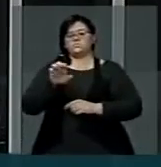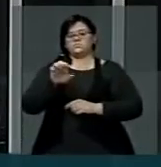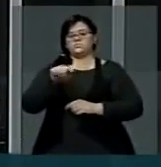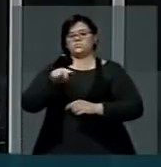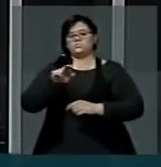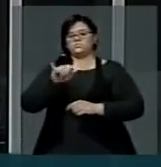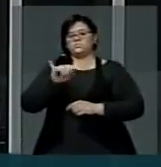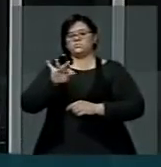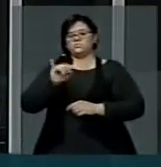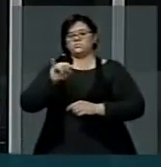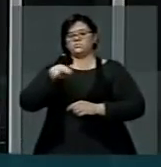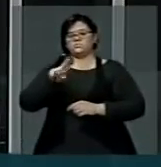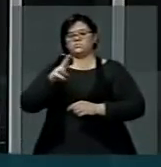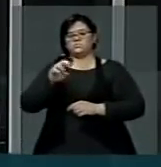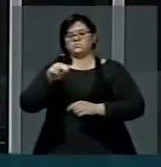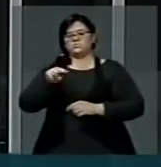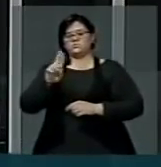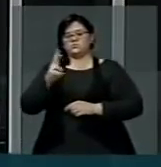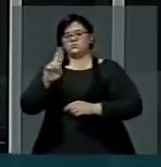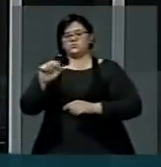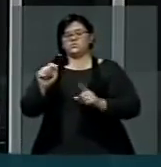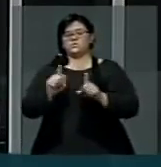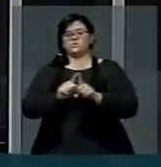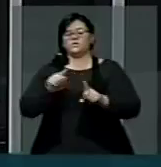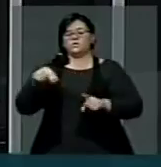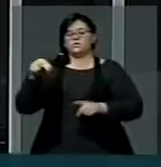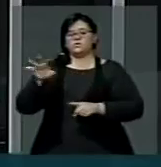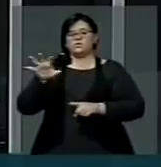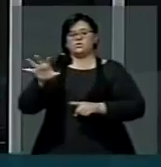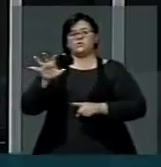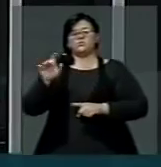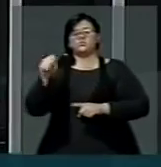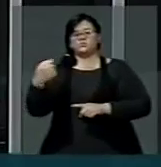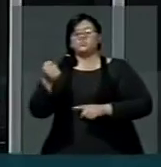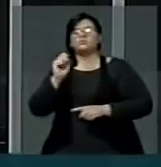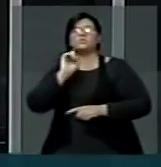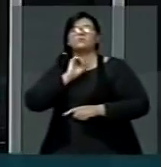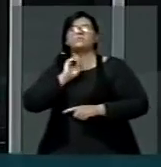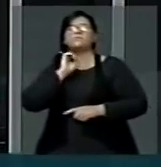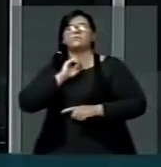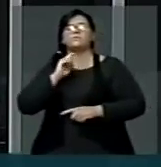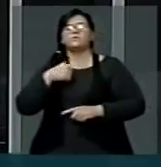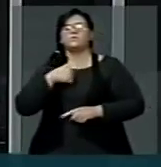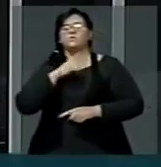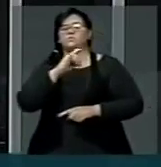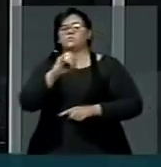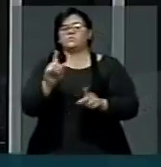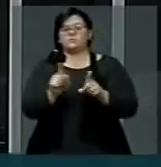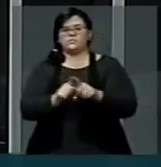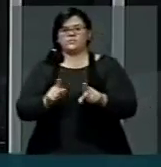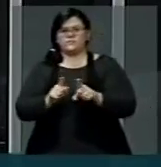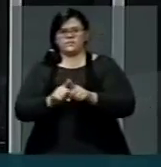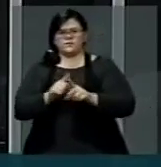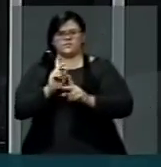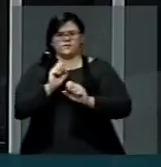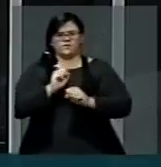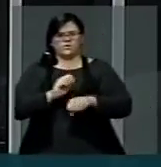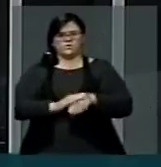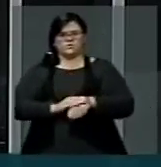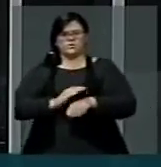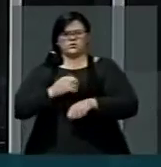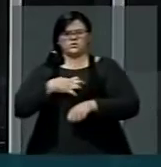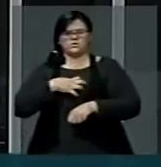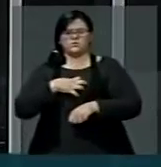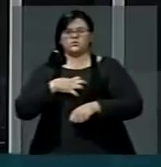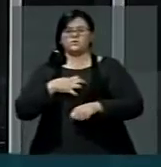norte de Minas Gerais. Queria também aqui, senhor presidente, registrar que ao se fortalecer perante